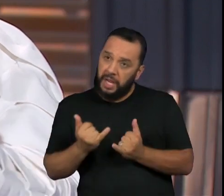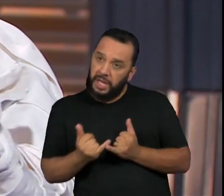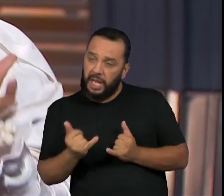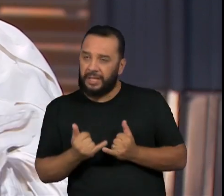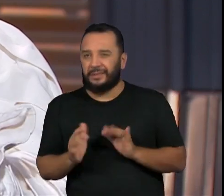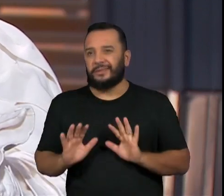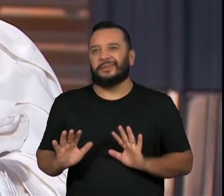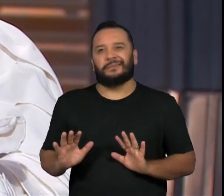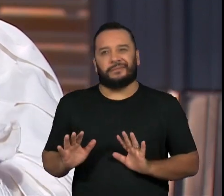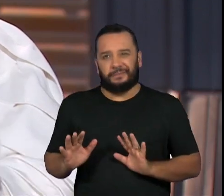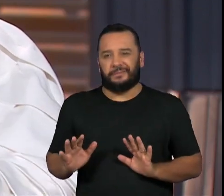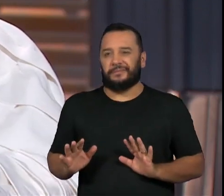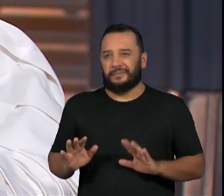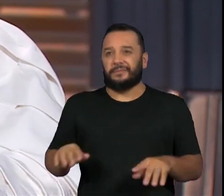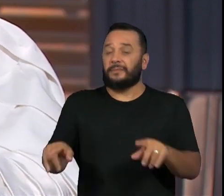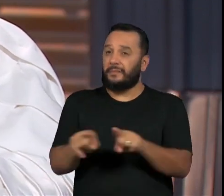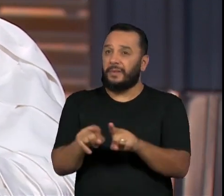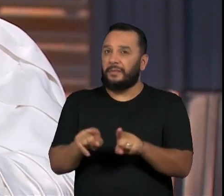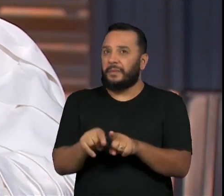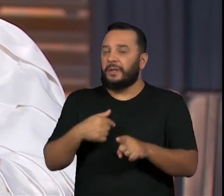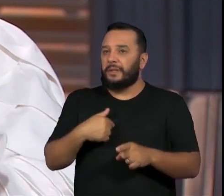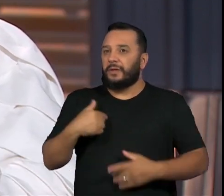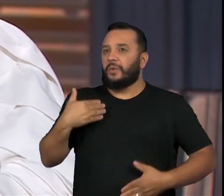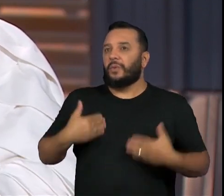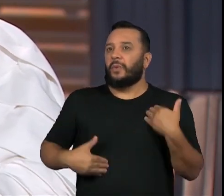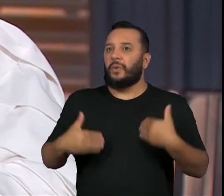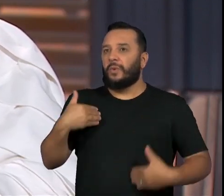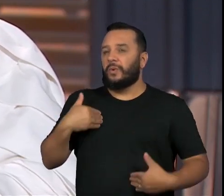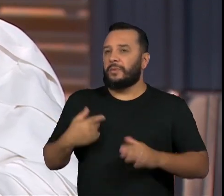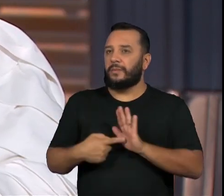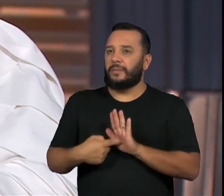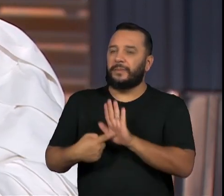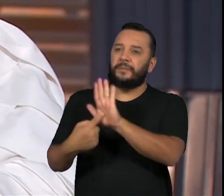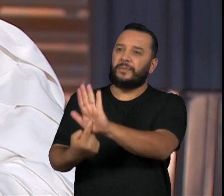determinados como corporalidades que expressam